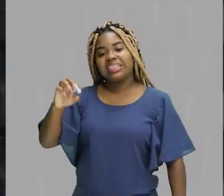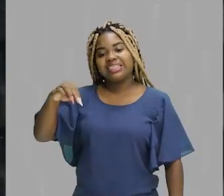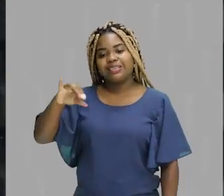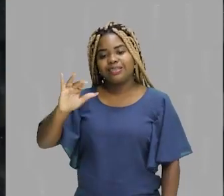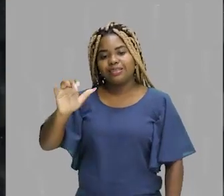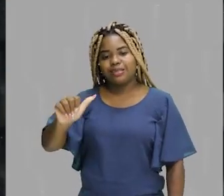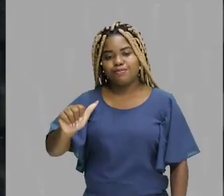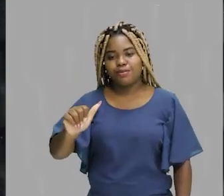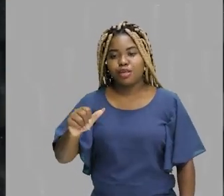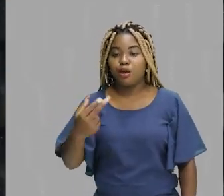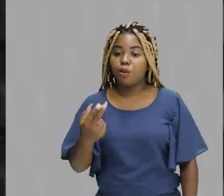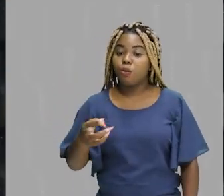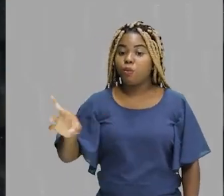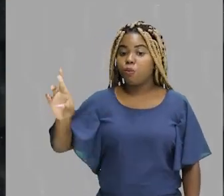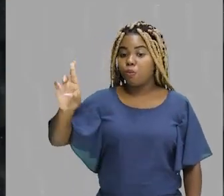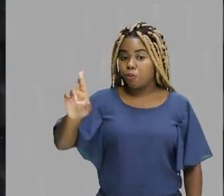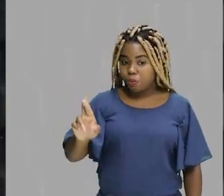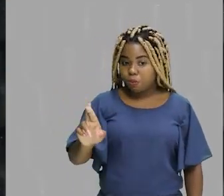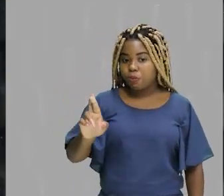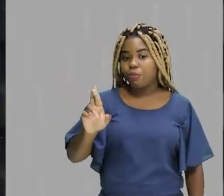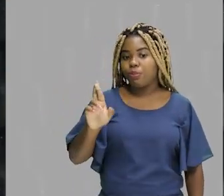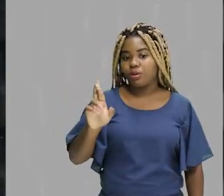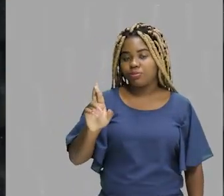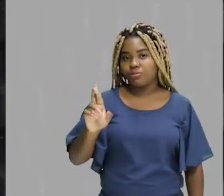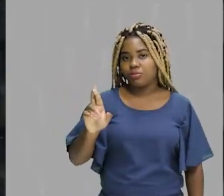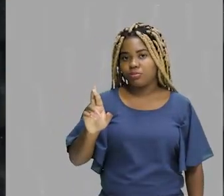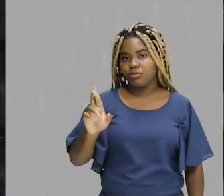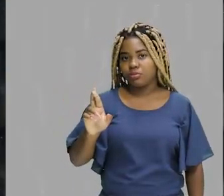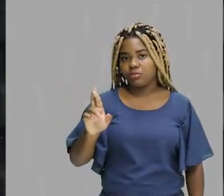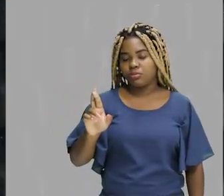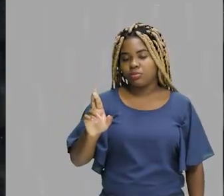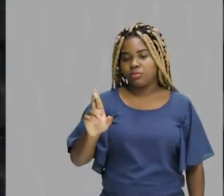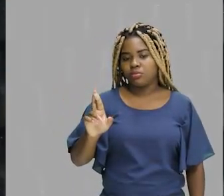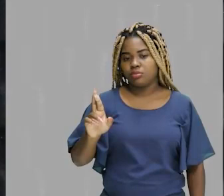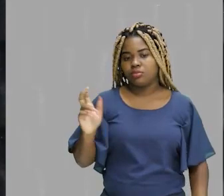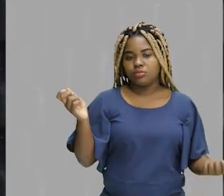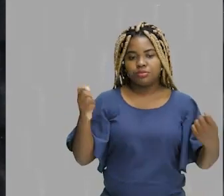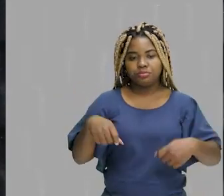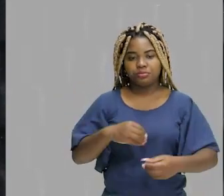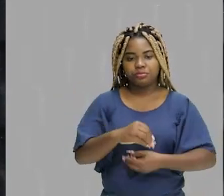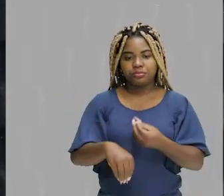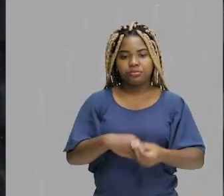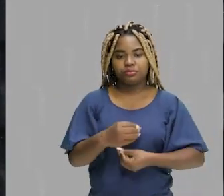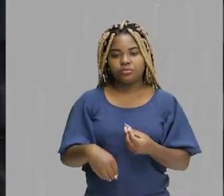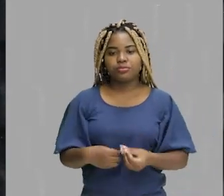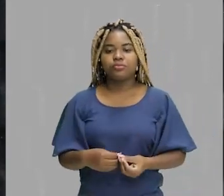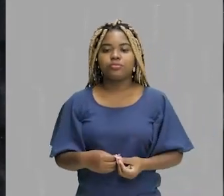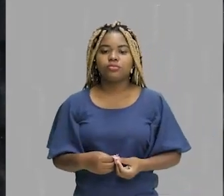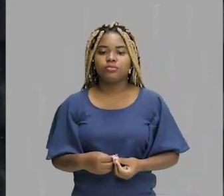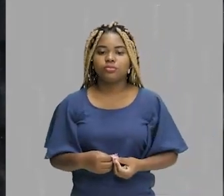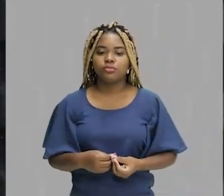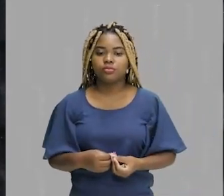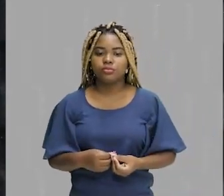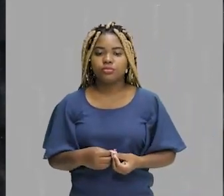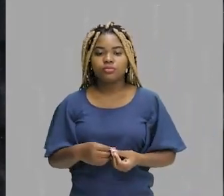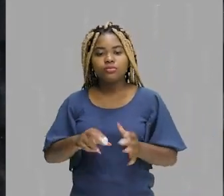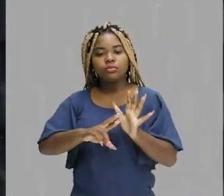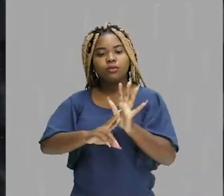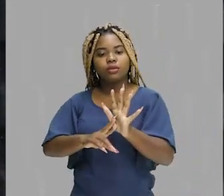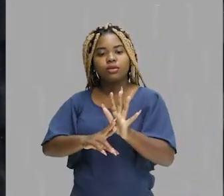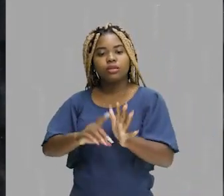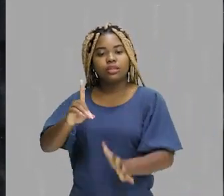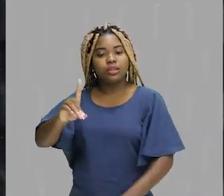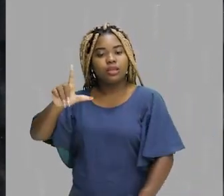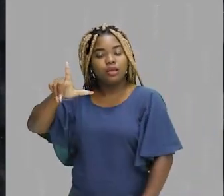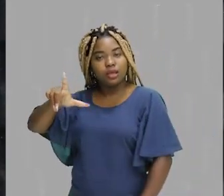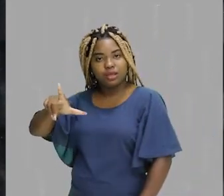apenas R, tá? Ou apenas R. Eu posso chamar de mistura racêmica, R, ou com essa expressão